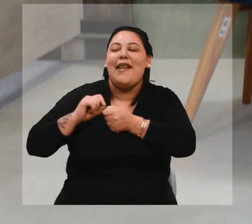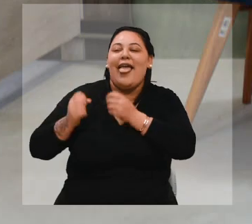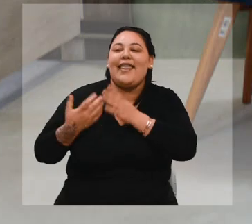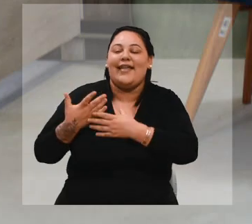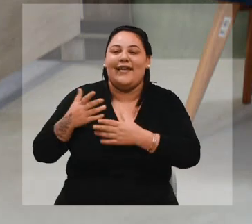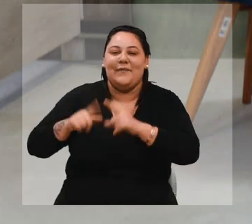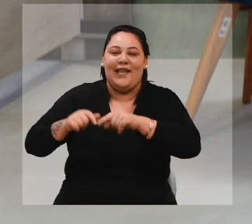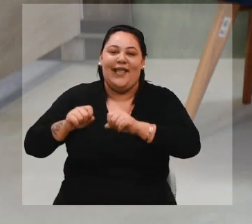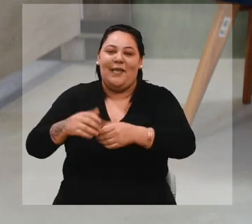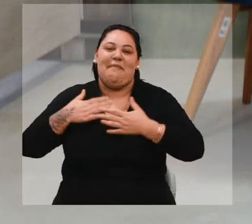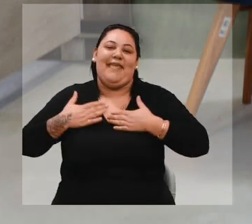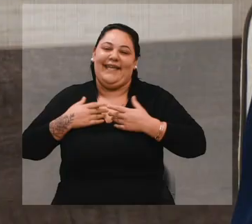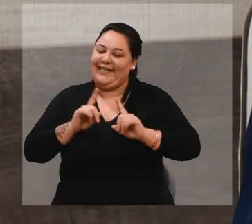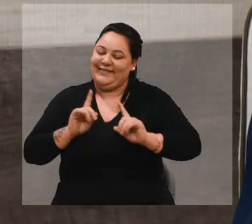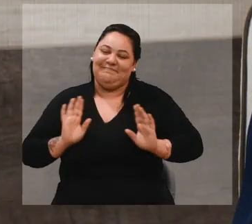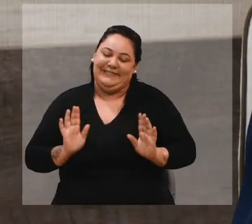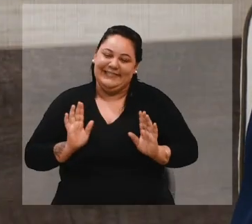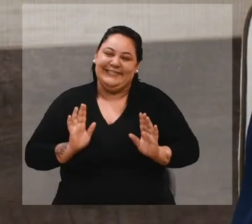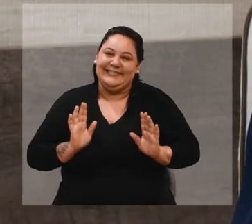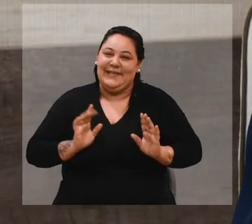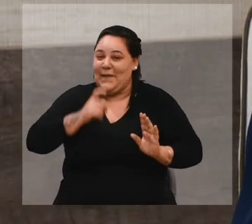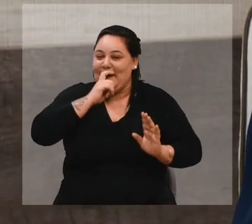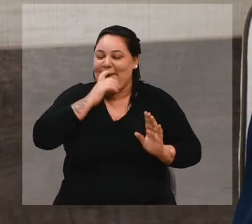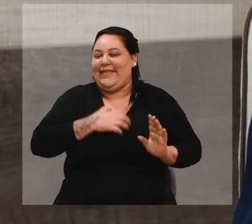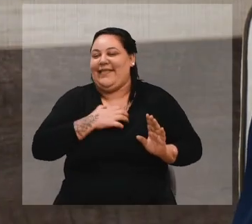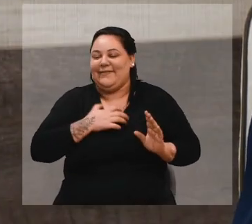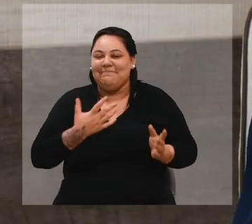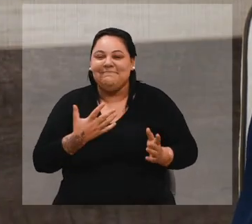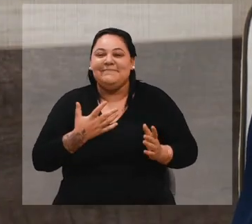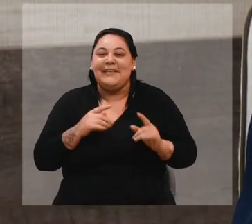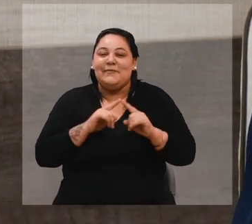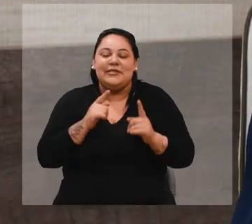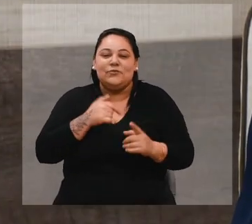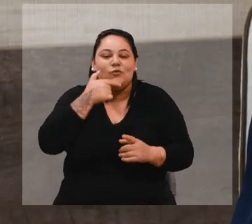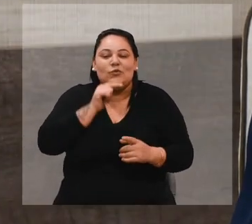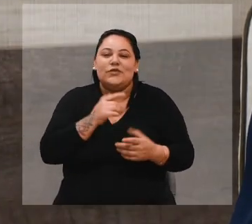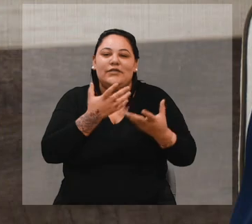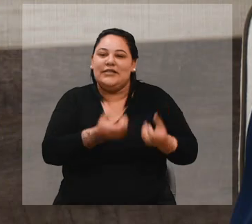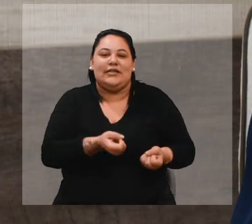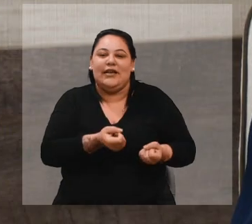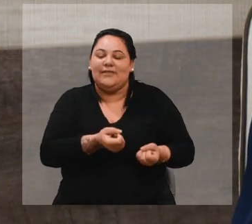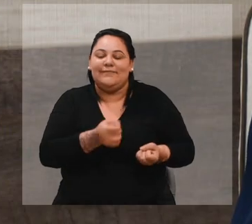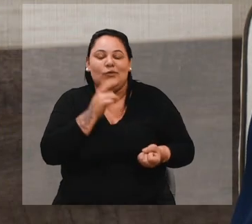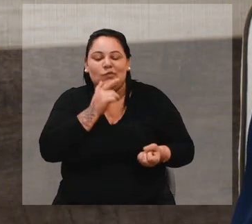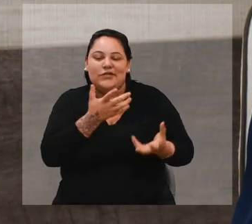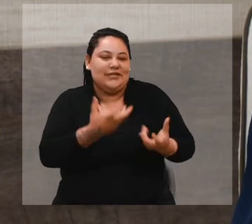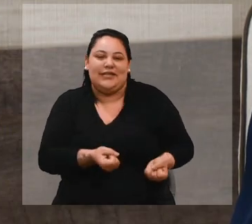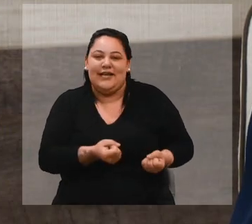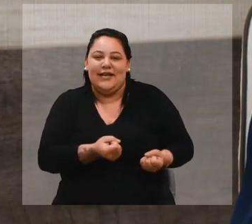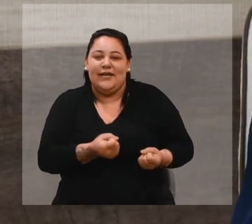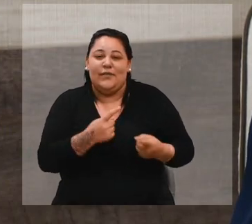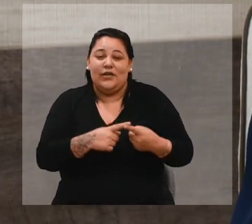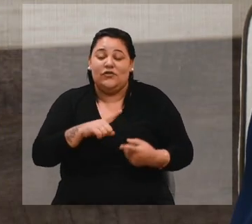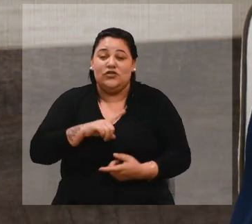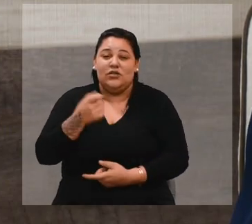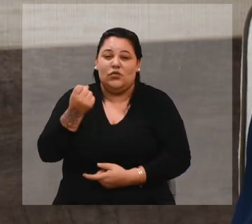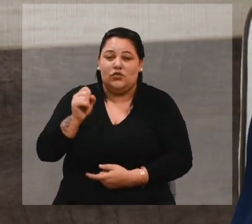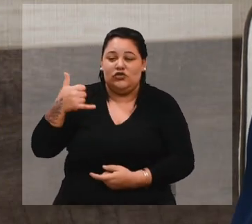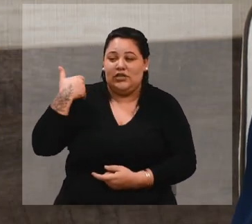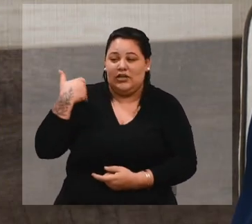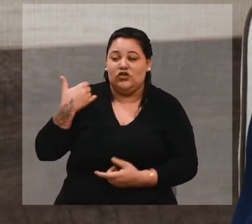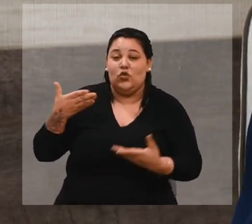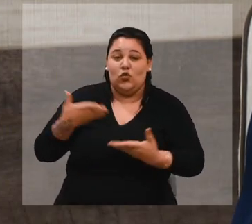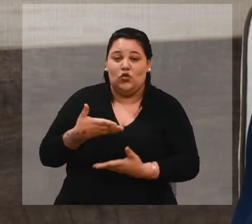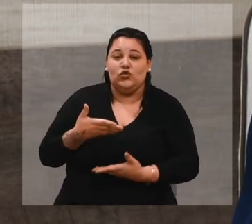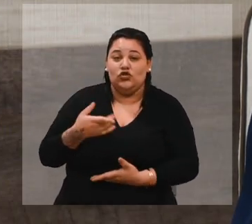agora o senhor é vereador. E eu tenho que fazer acontecer. Tem que se dedicar, né? E eu não consigo aceitar, pessoal, não consigo. Então, eu tinha 8 anos,